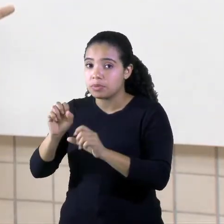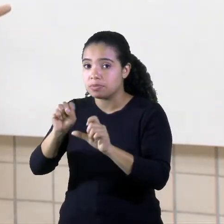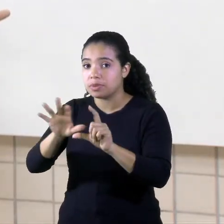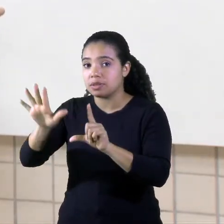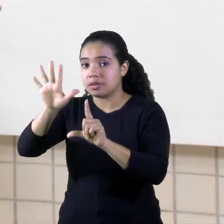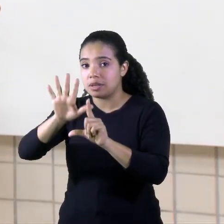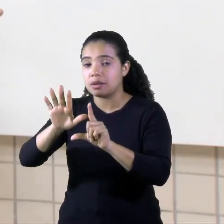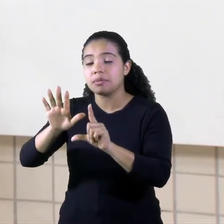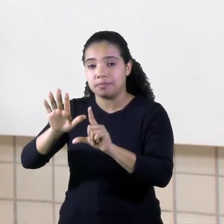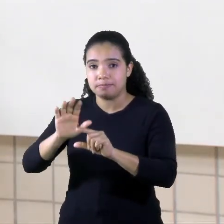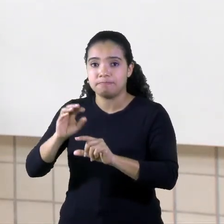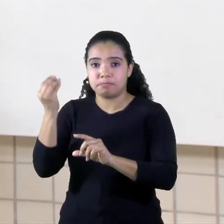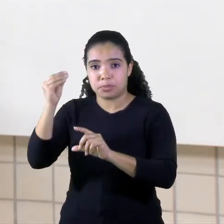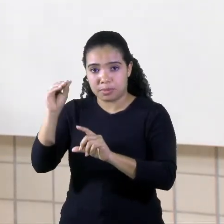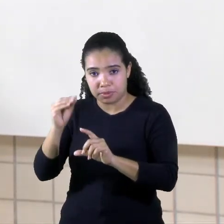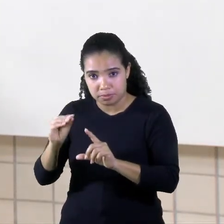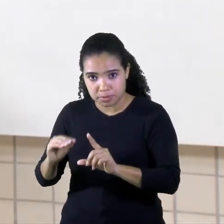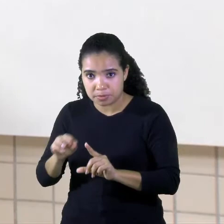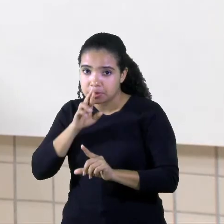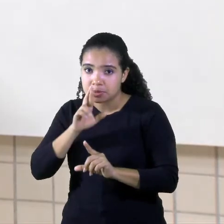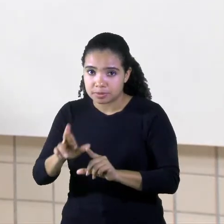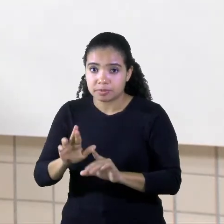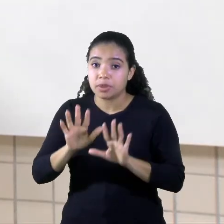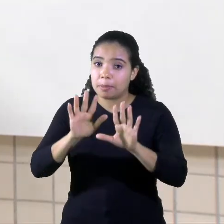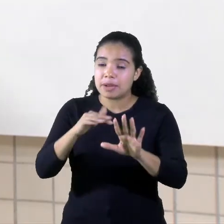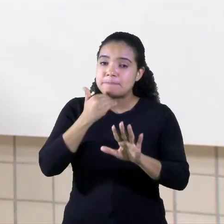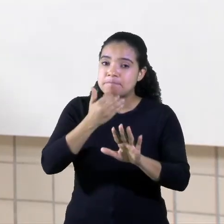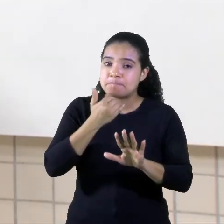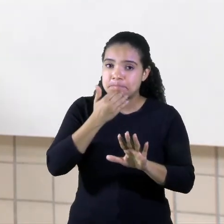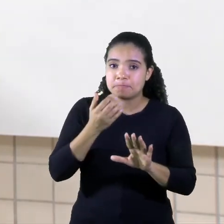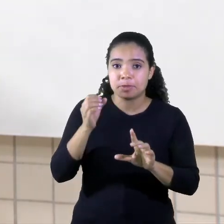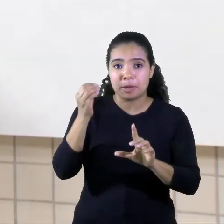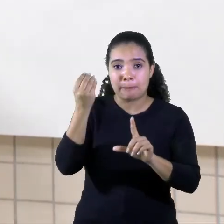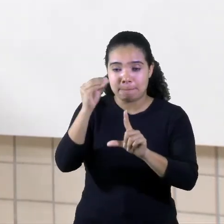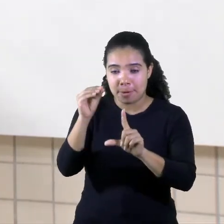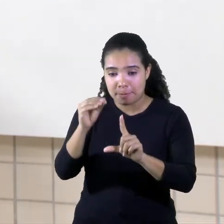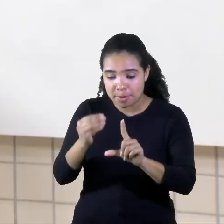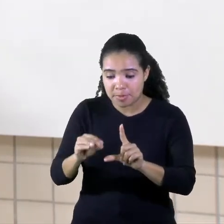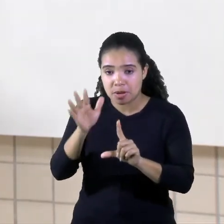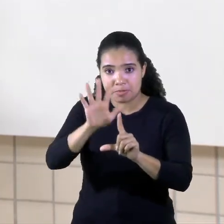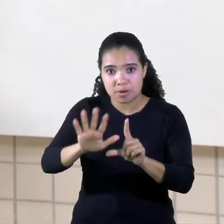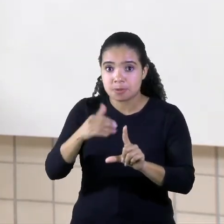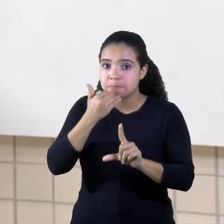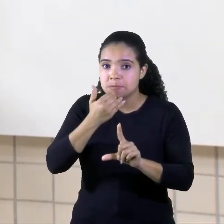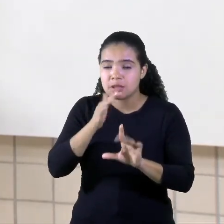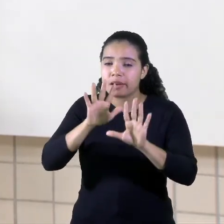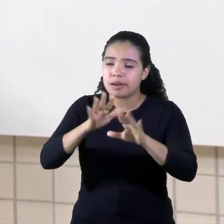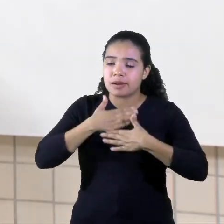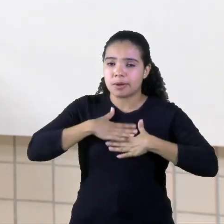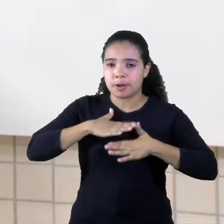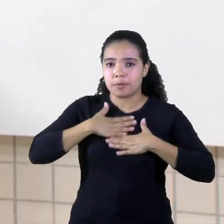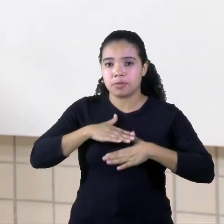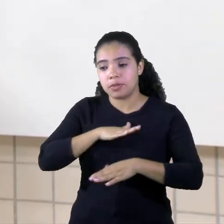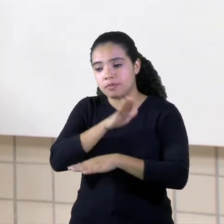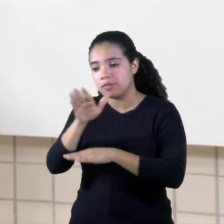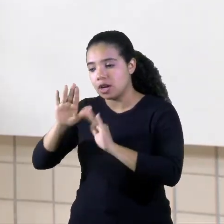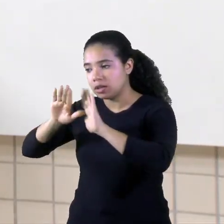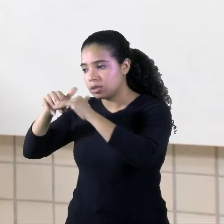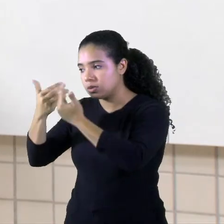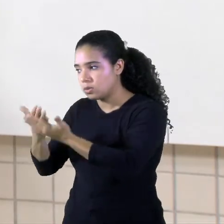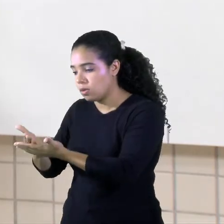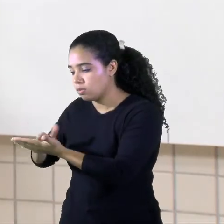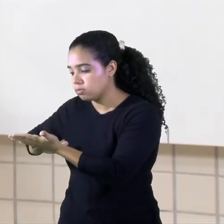responda na plataforma, ok? Mas se você não consegue pegar na plataforma, não consegue acessar a internet, fica calmo. Vai até a